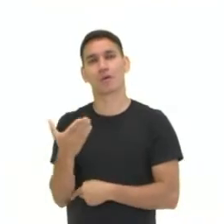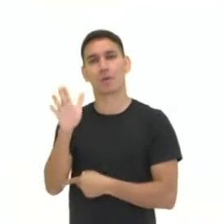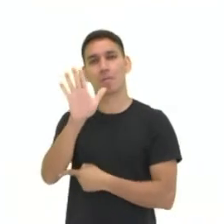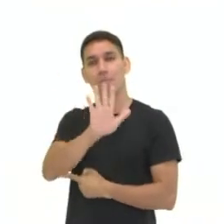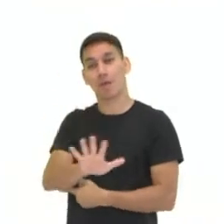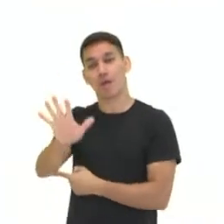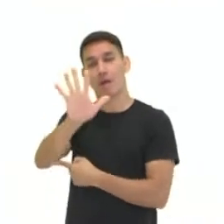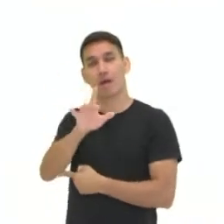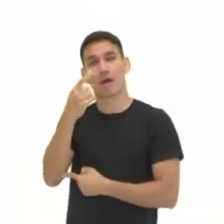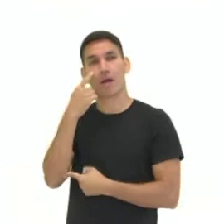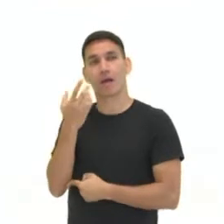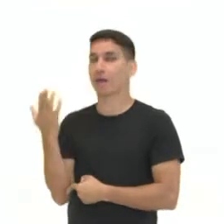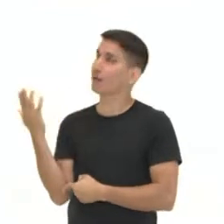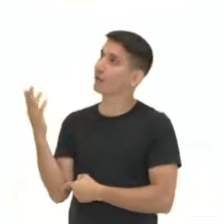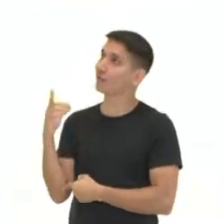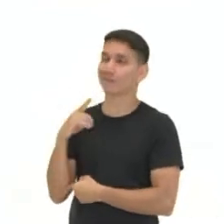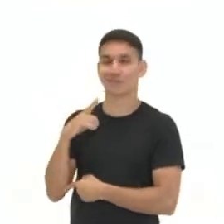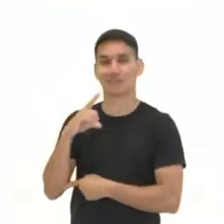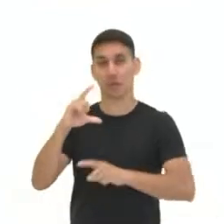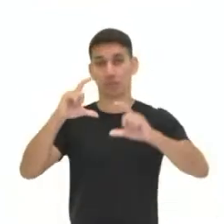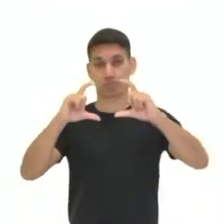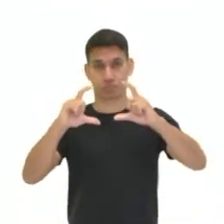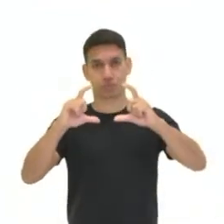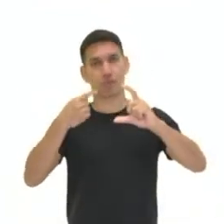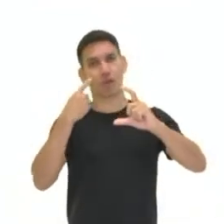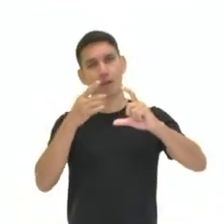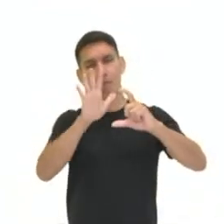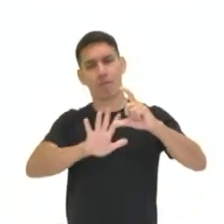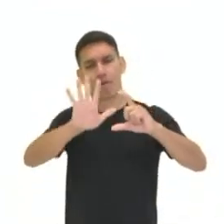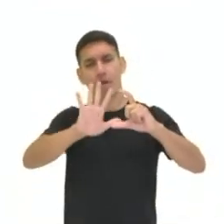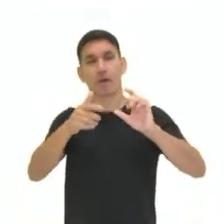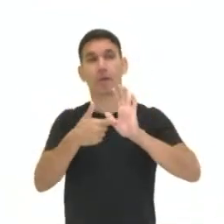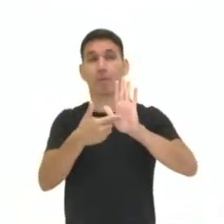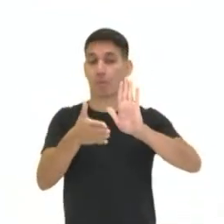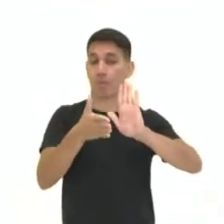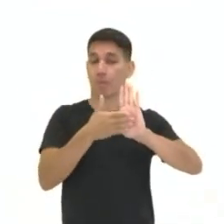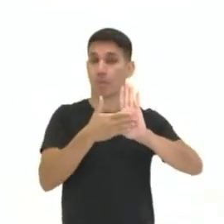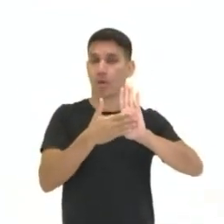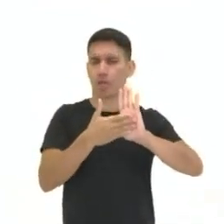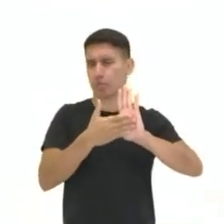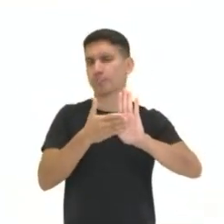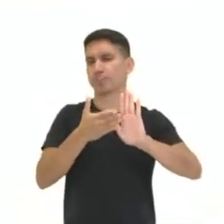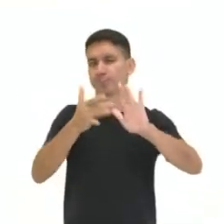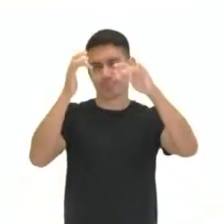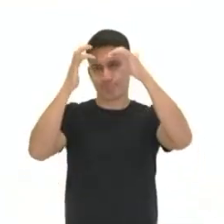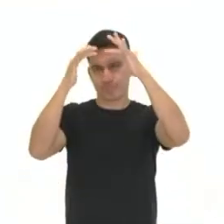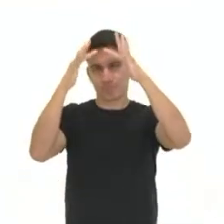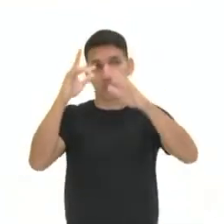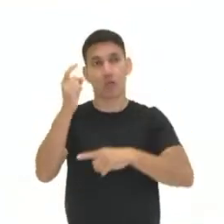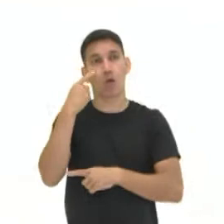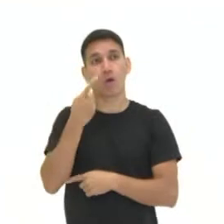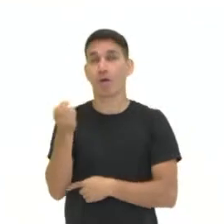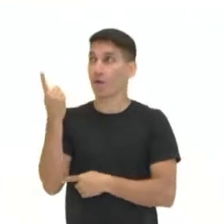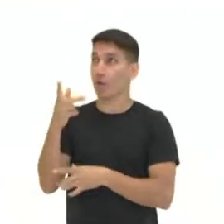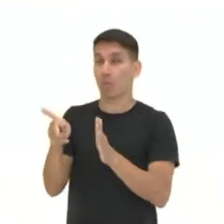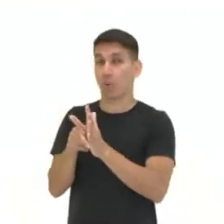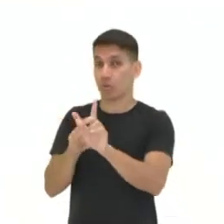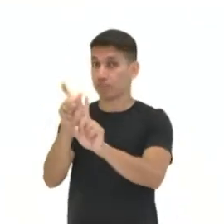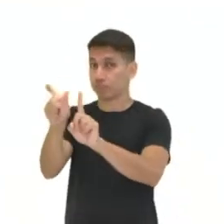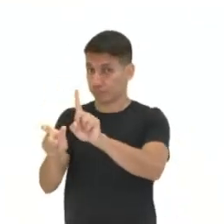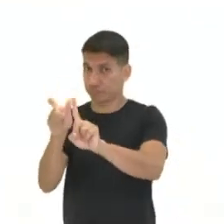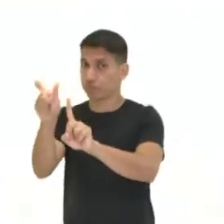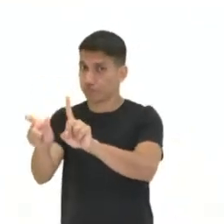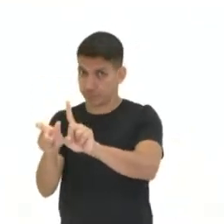né, um quadrinho, né, ele tem aqui uma proposta de reflexão. Observem que tem elementos da linguagem verbal, que são